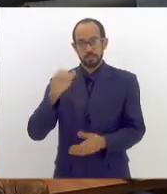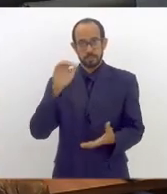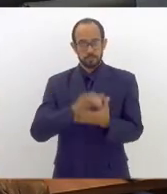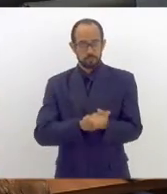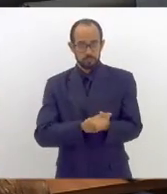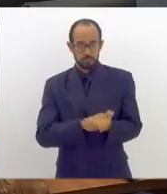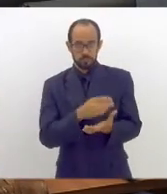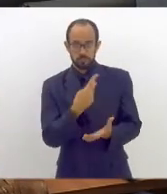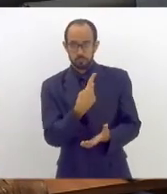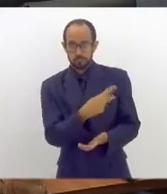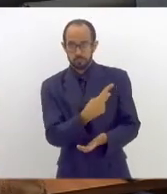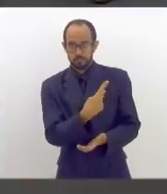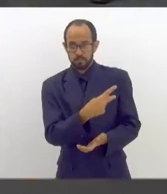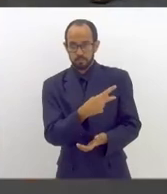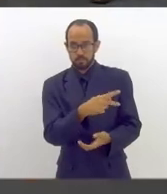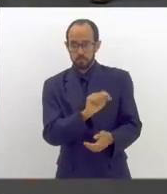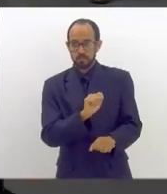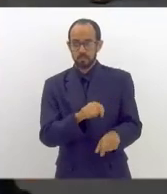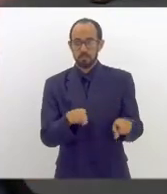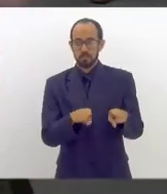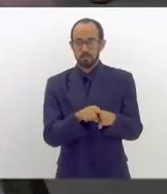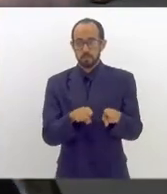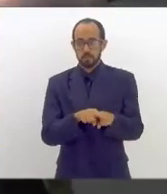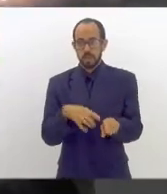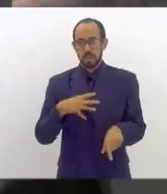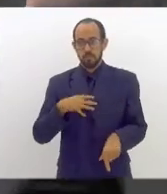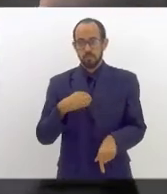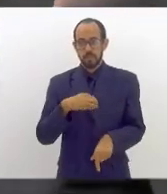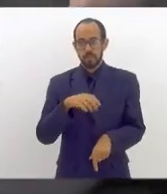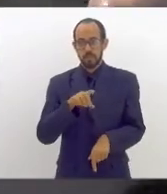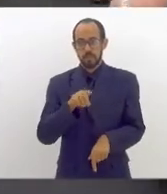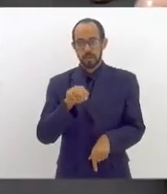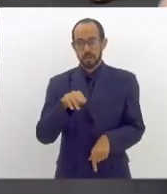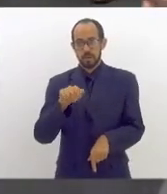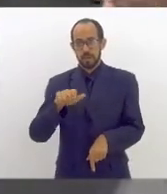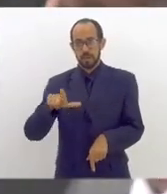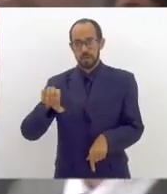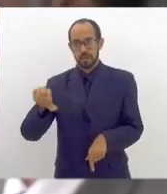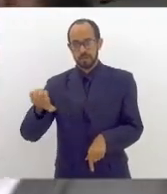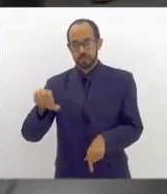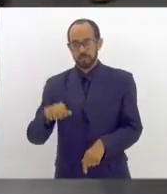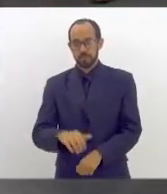esposa do nosso homenageado e também a filha Daniele por favor